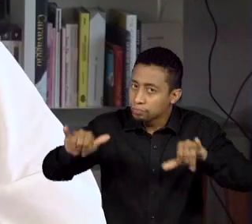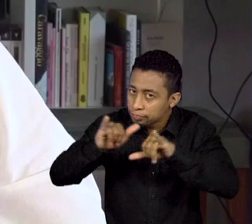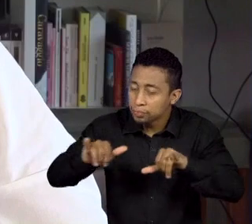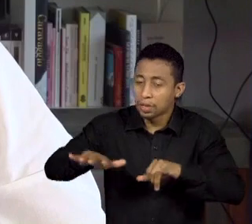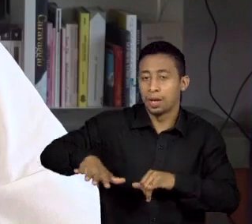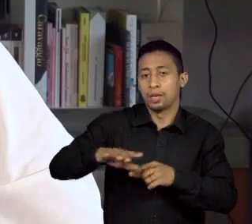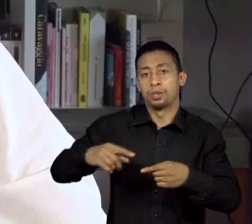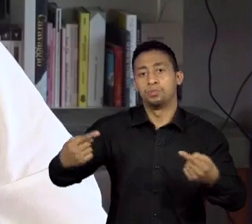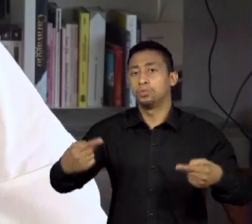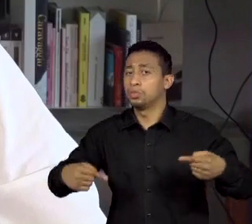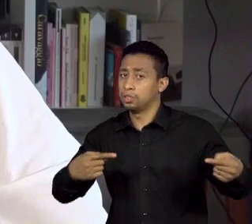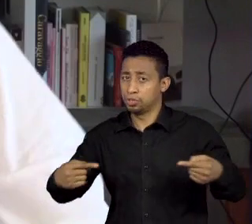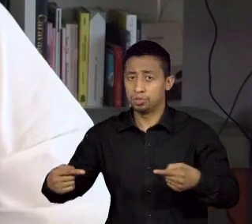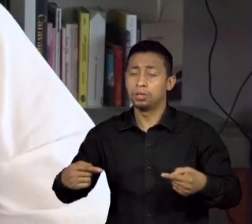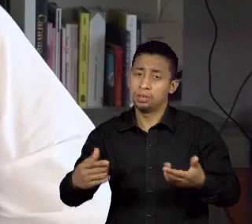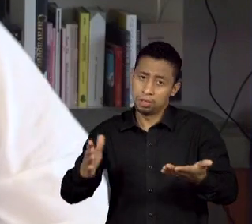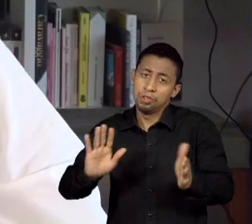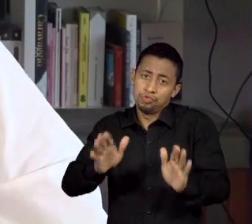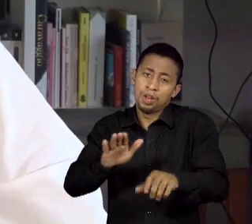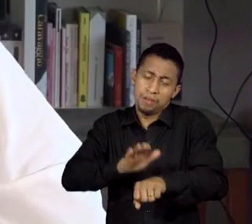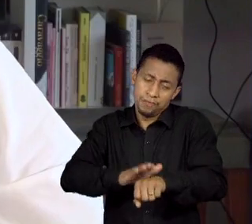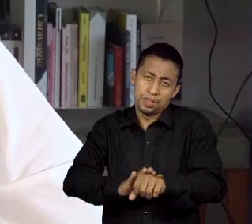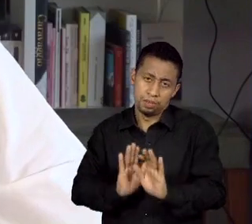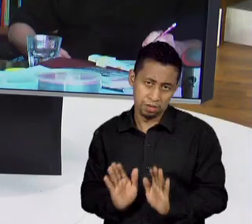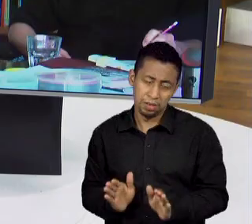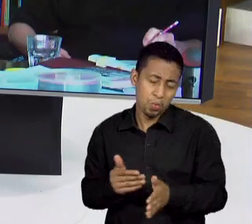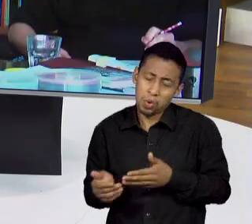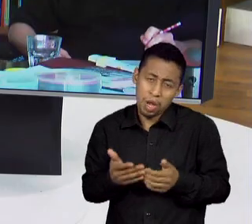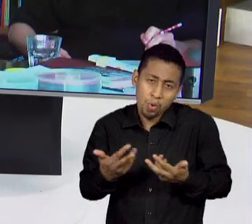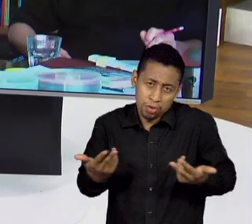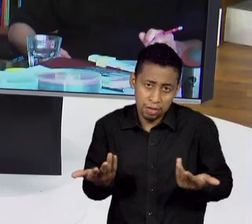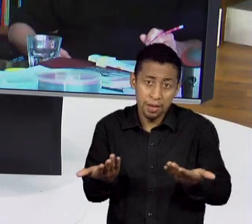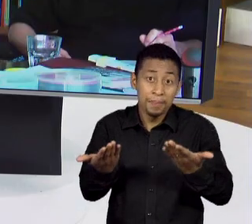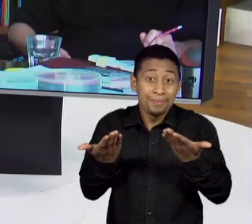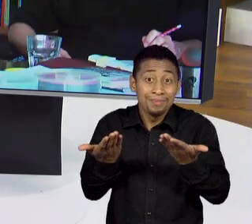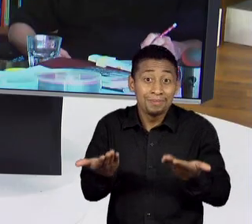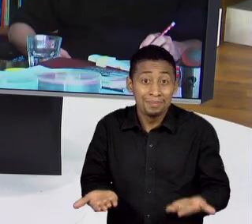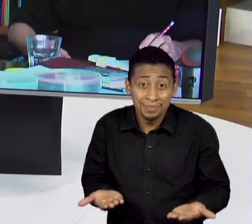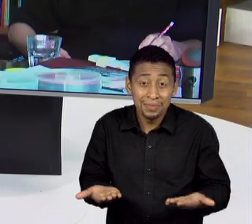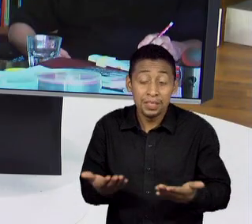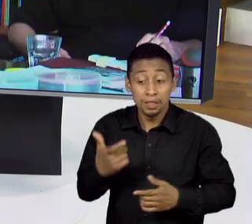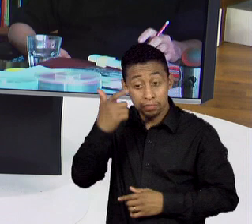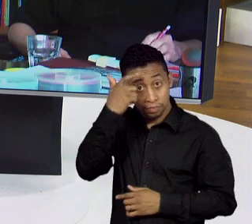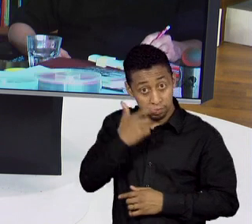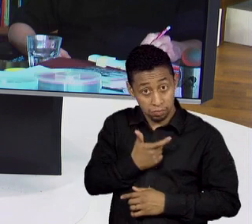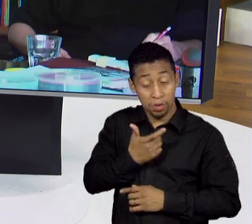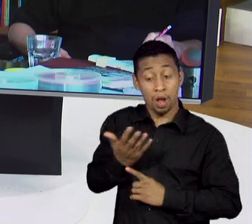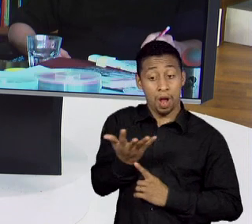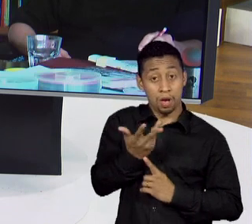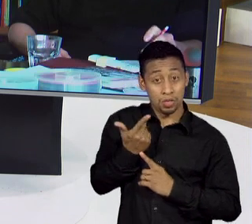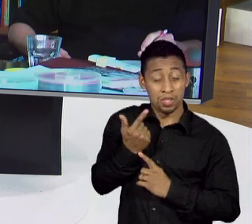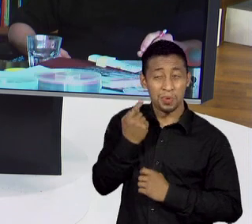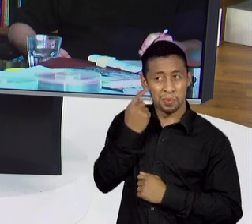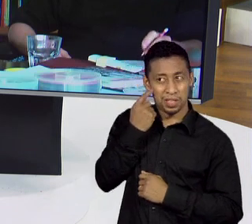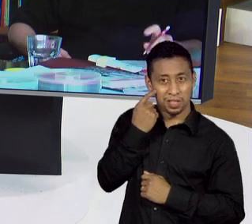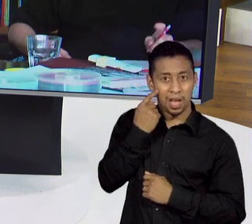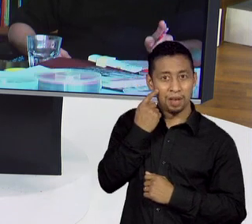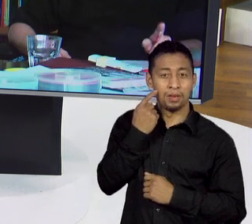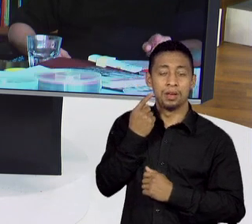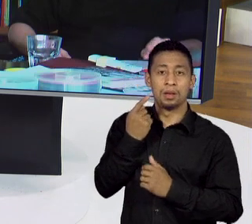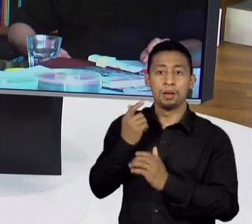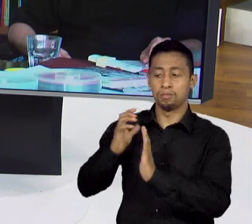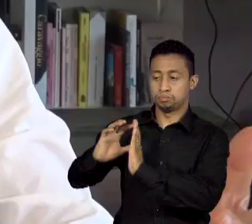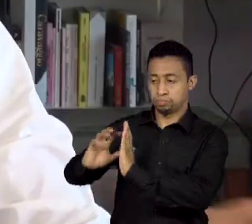necessário, fiz coisas assim, ou doação, qualquer coisa. Mas, como artista, eu pensava que não deveria haver política